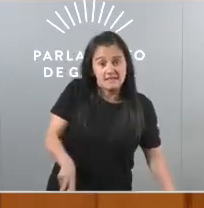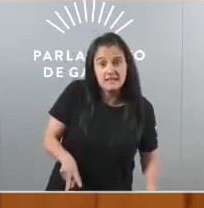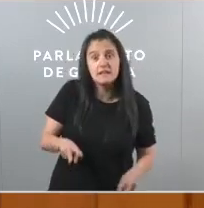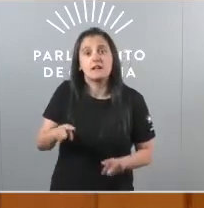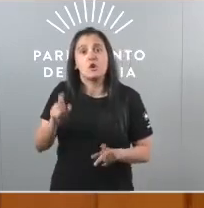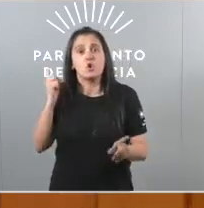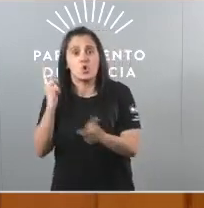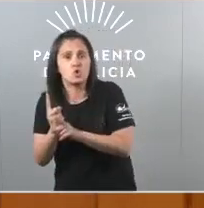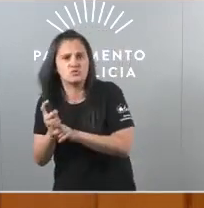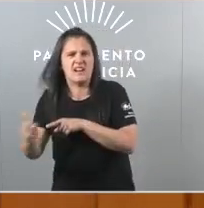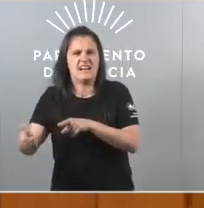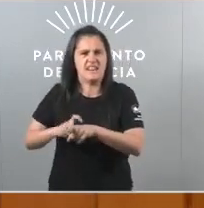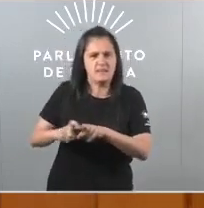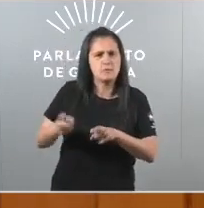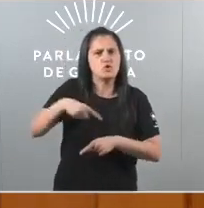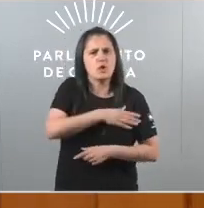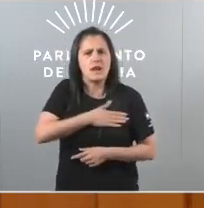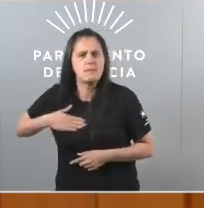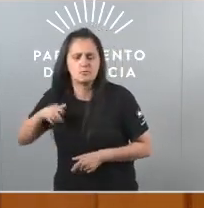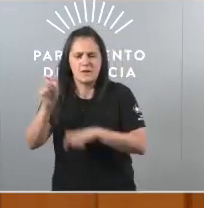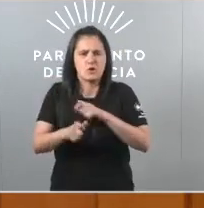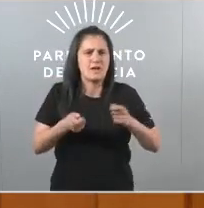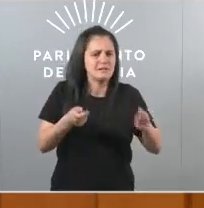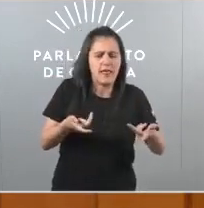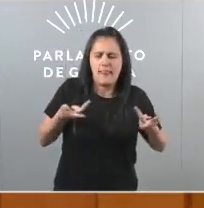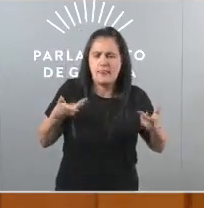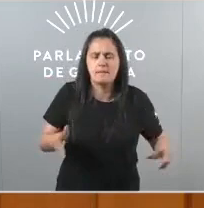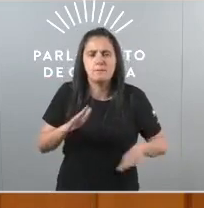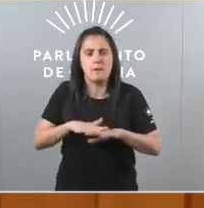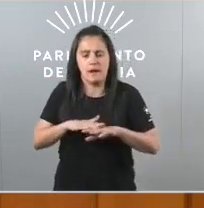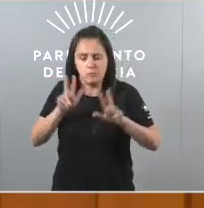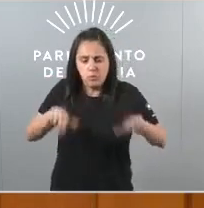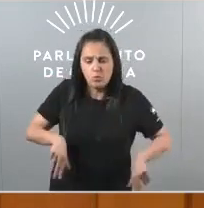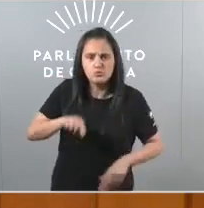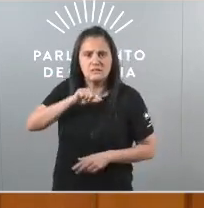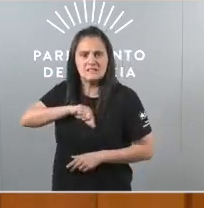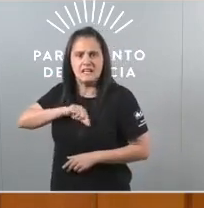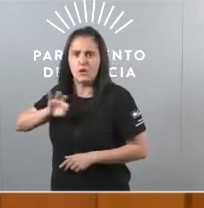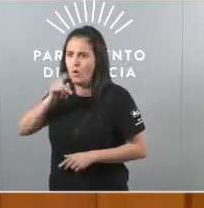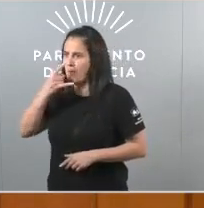unha sociedade onde cada quen sexa libre para ser para sentir e para amar